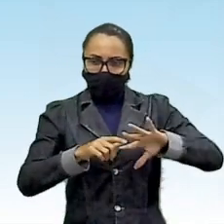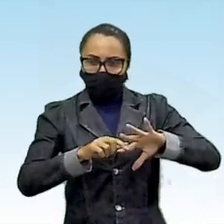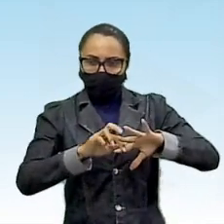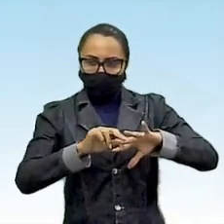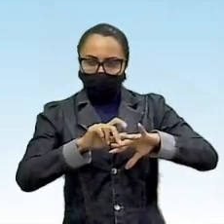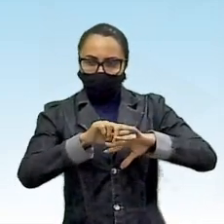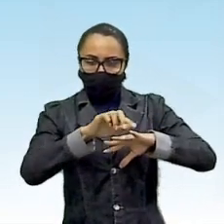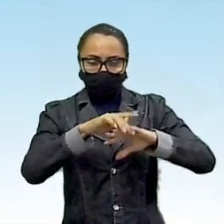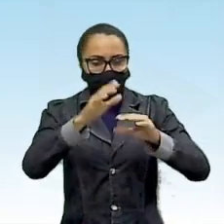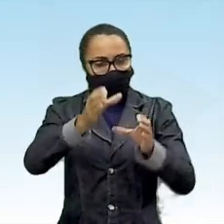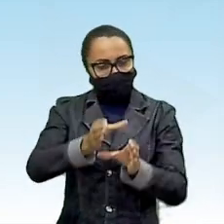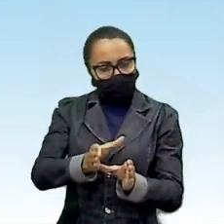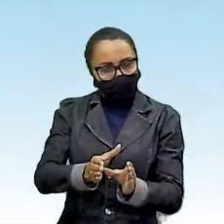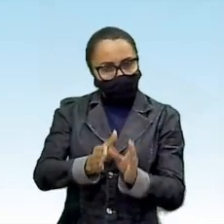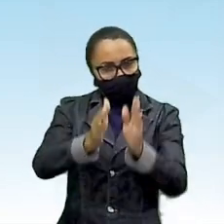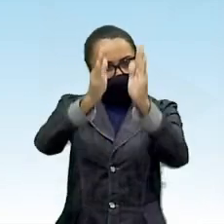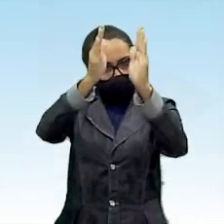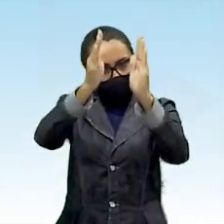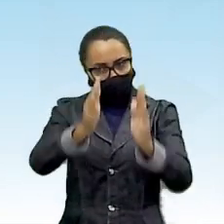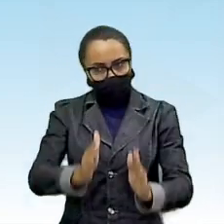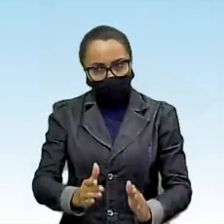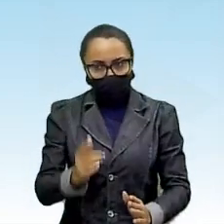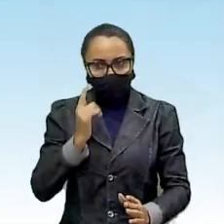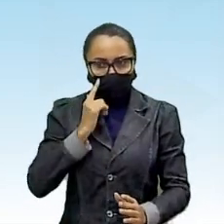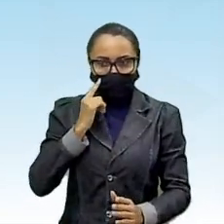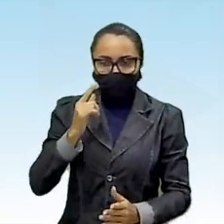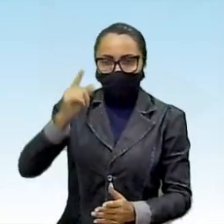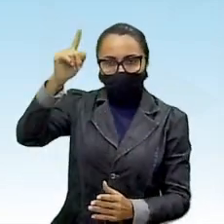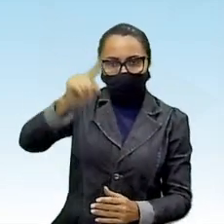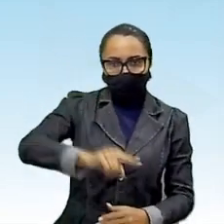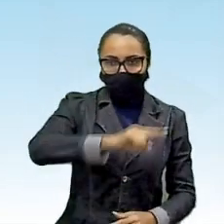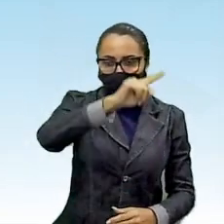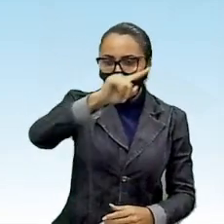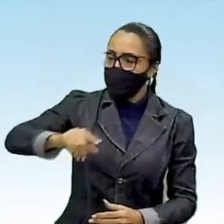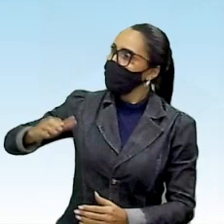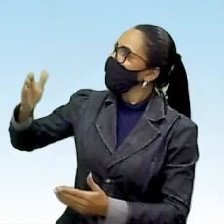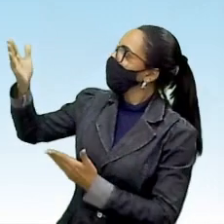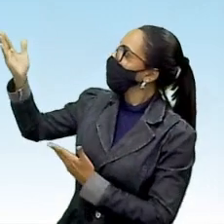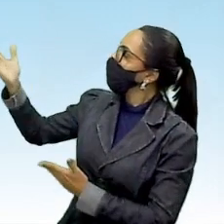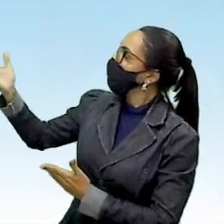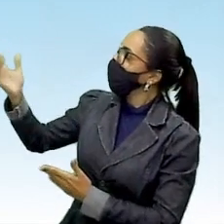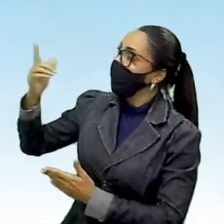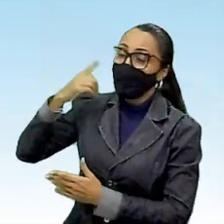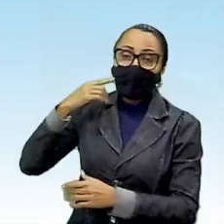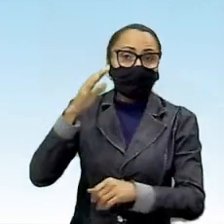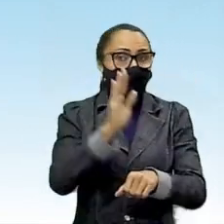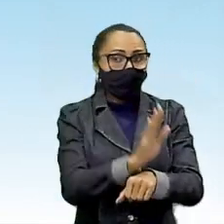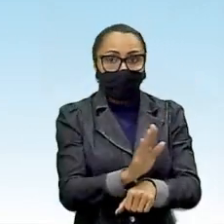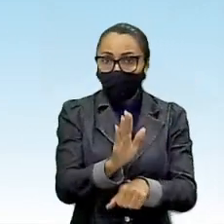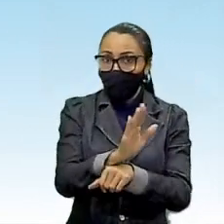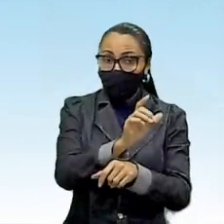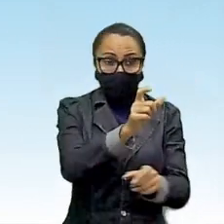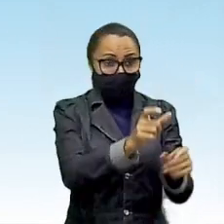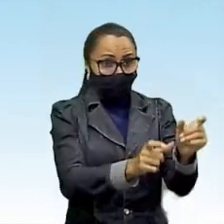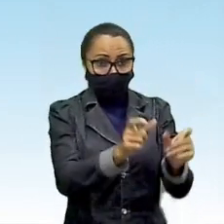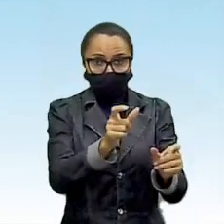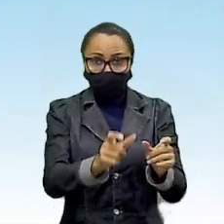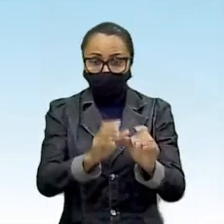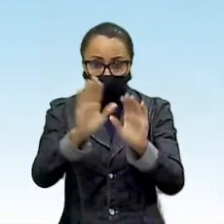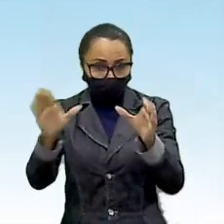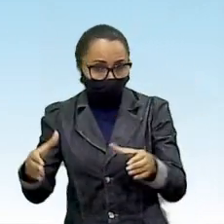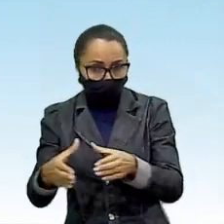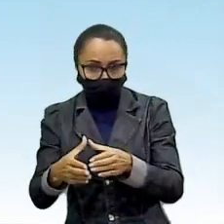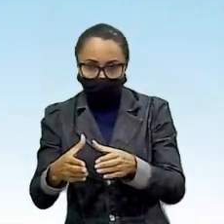vertical. Essa gaiola, né, que está aí marcado o X na figura, ela não é proteção individual, não é proteção